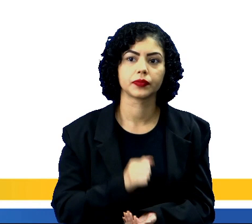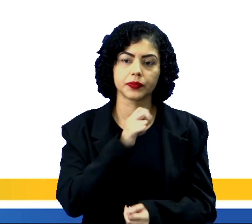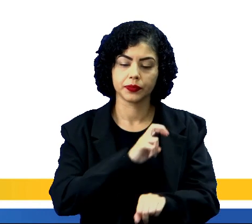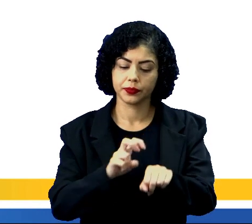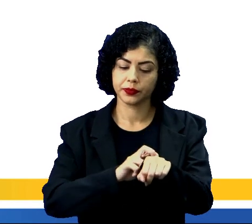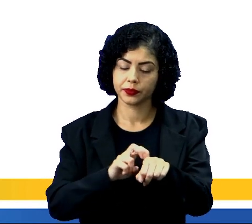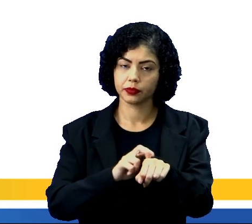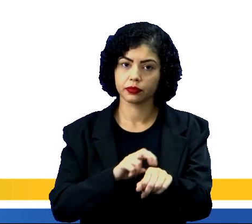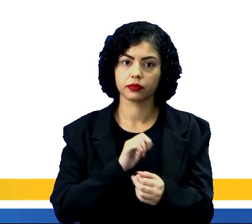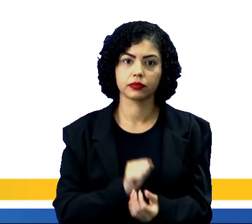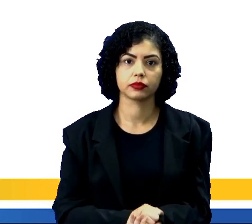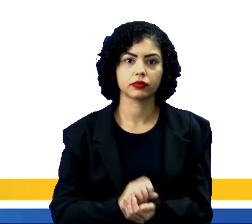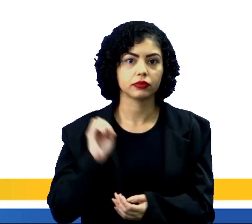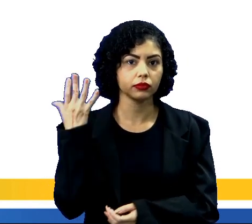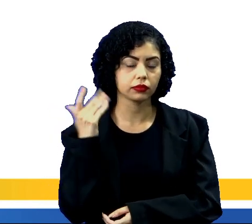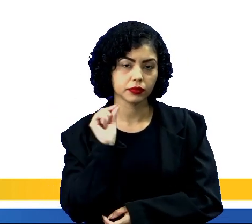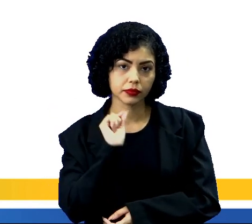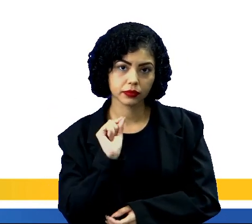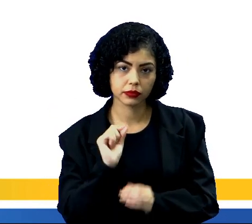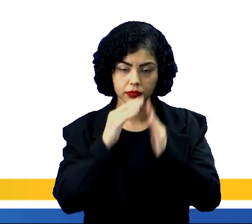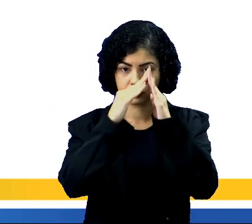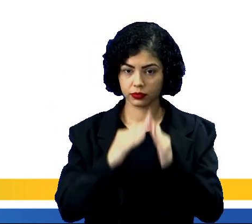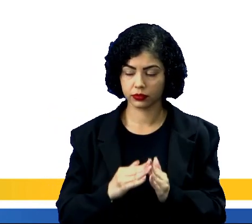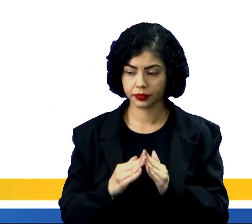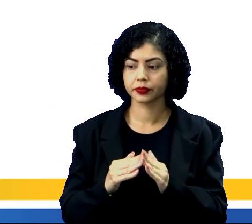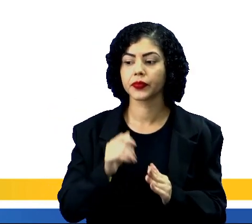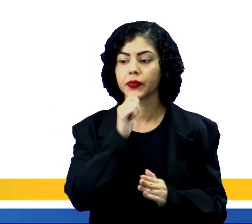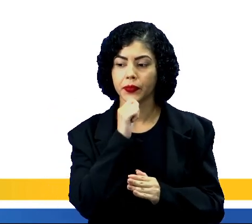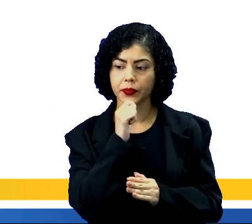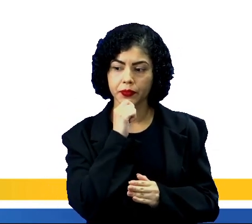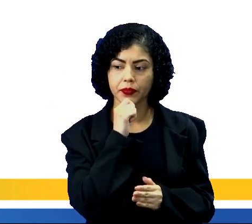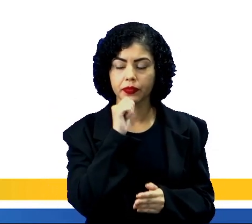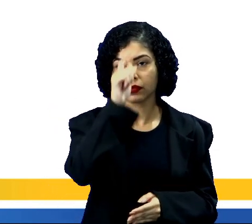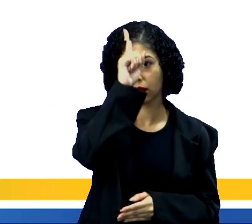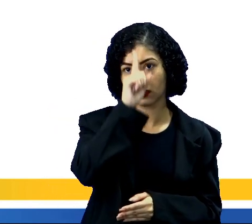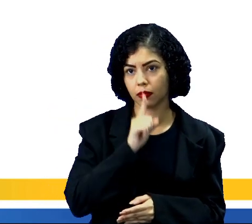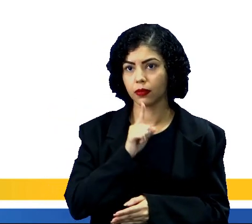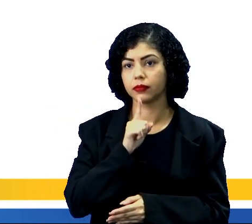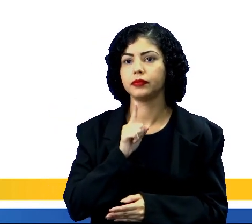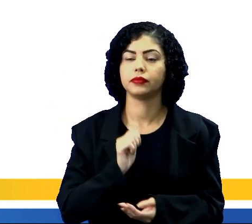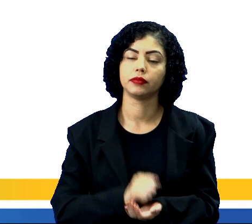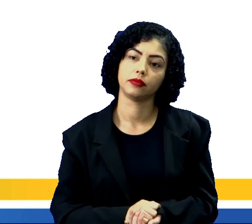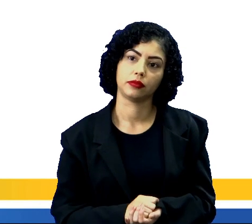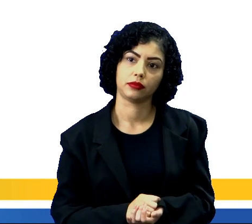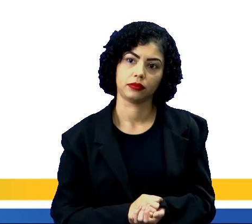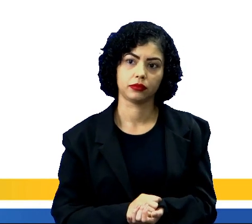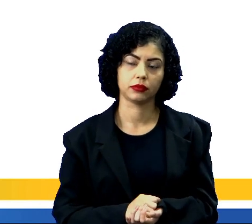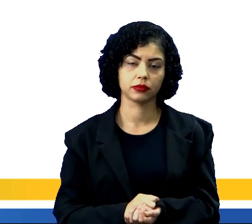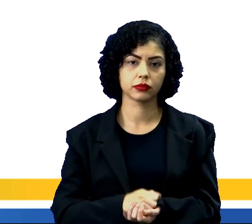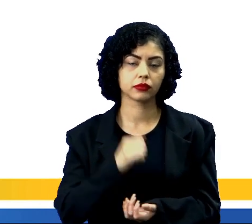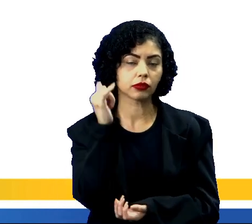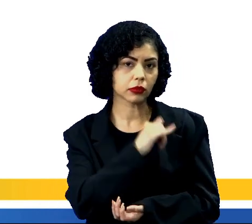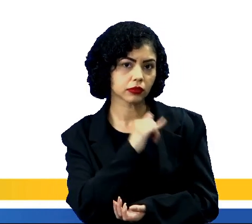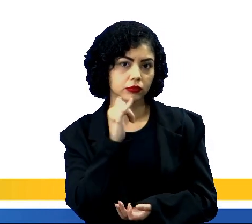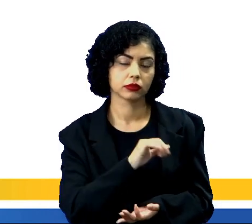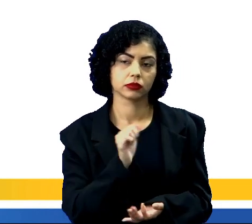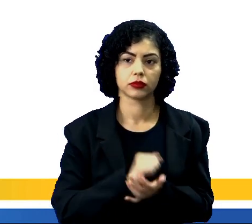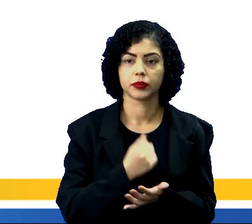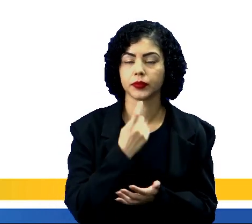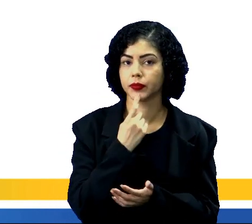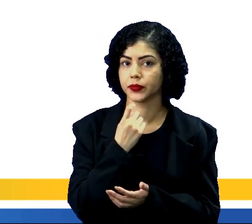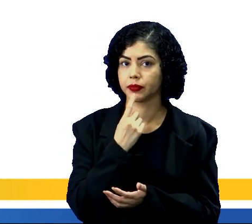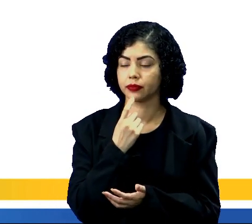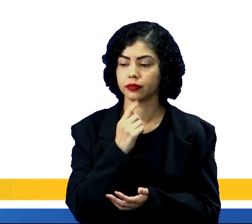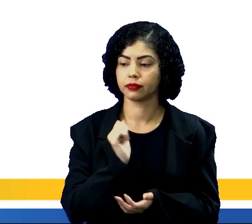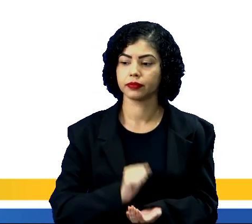verde corresponde à área que era habitada pelos etruscos, de amarelo nós temos a área habitada pelos italiotas e em